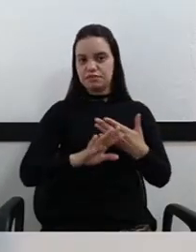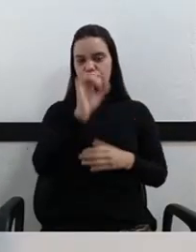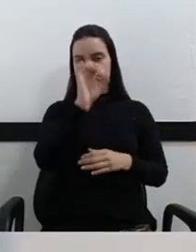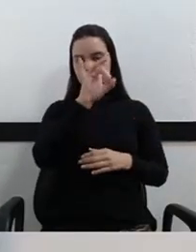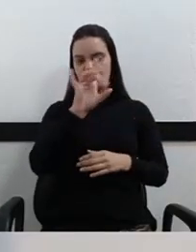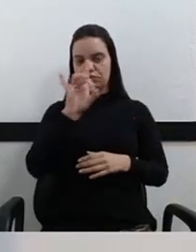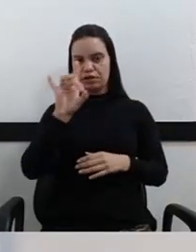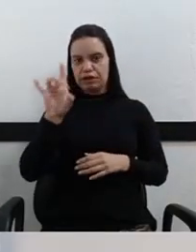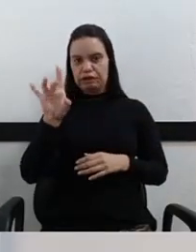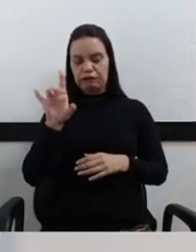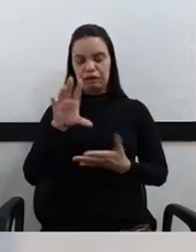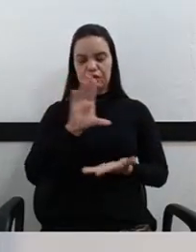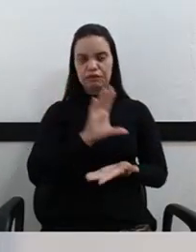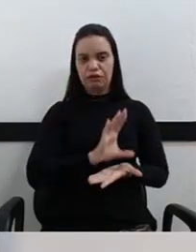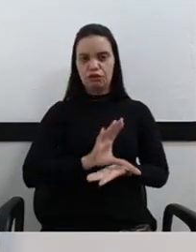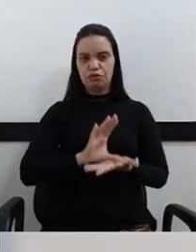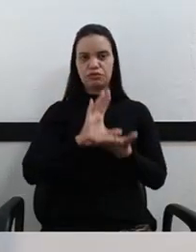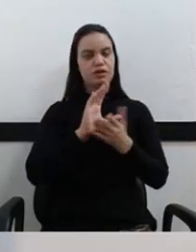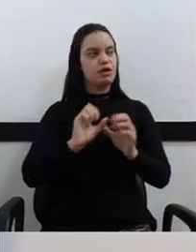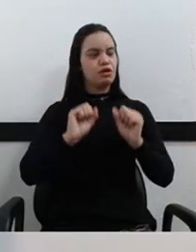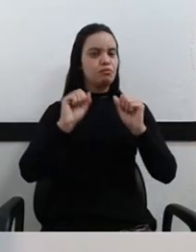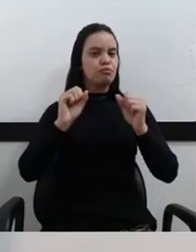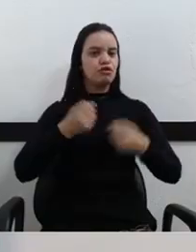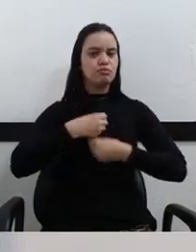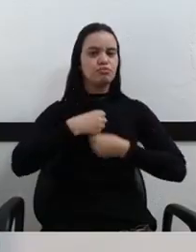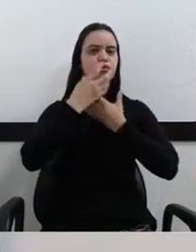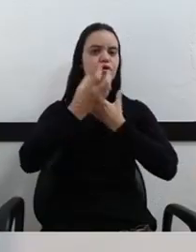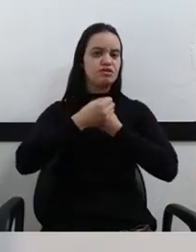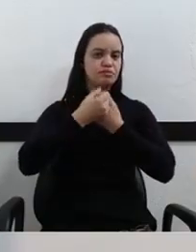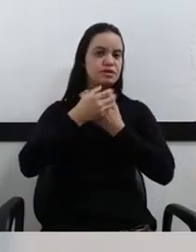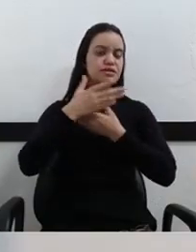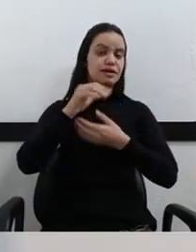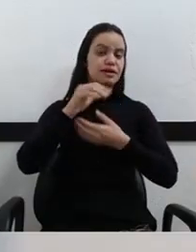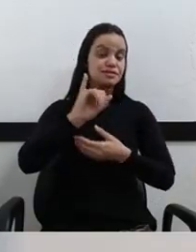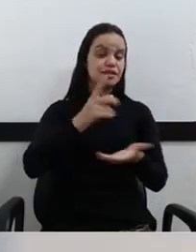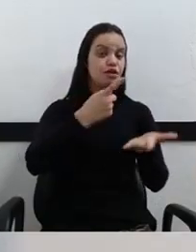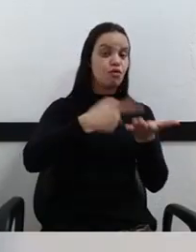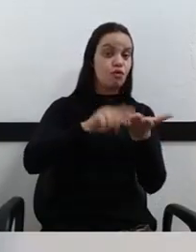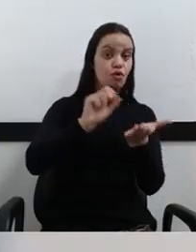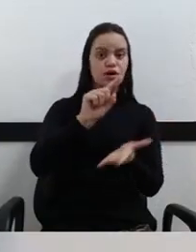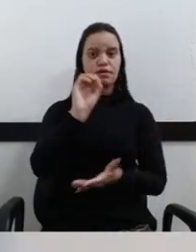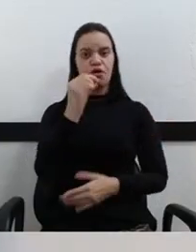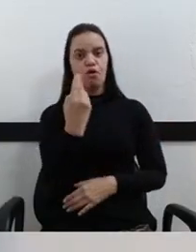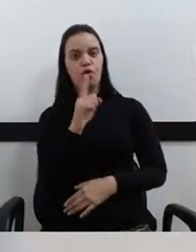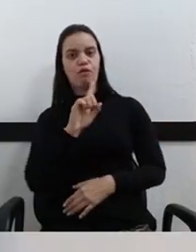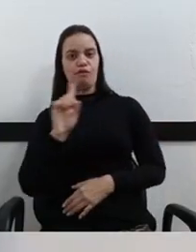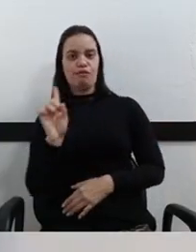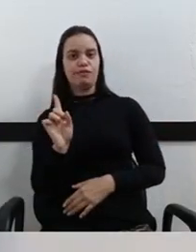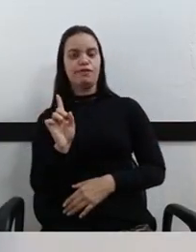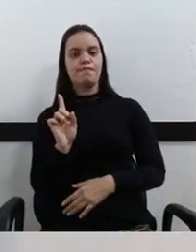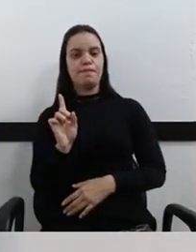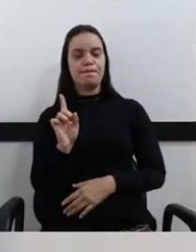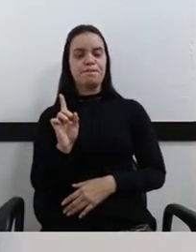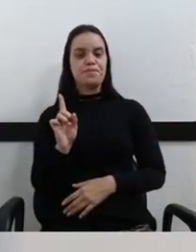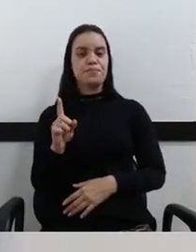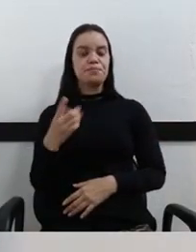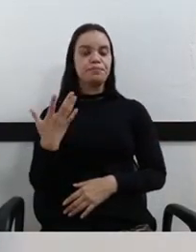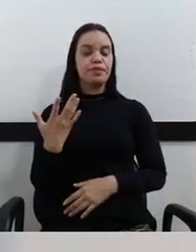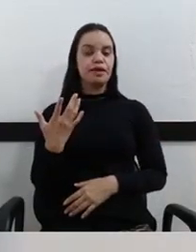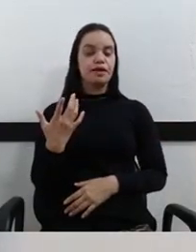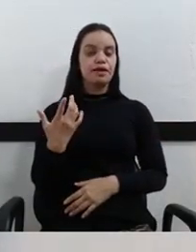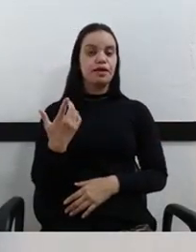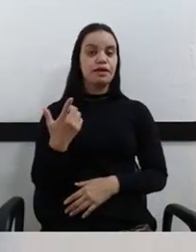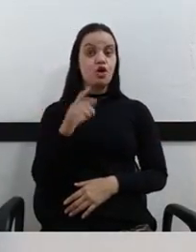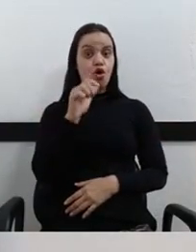cada conselheiro vai poder expressar a sua concordância ou discordância em relação a cada uma dessas coisas. E um